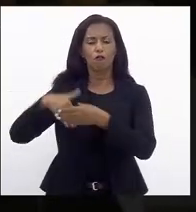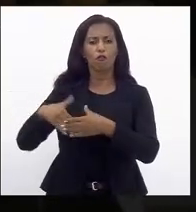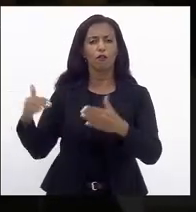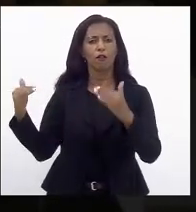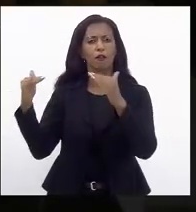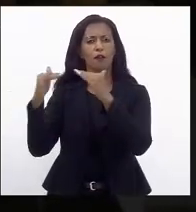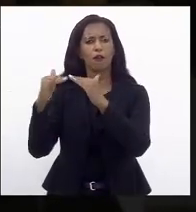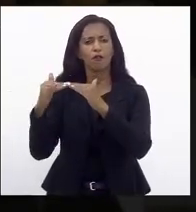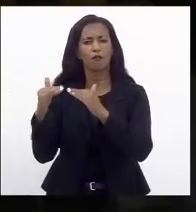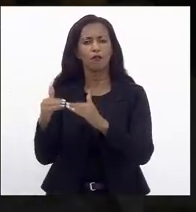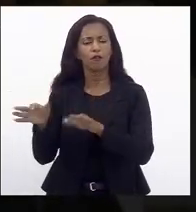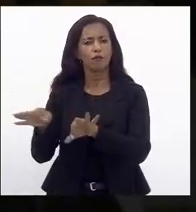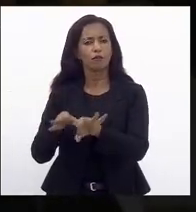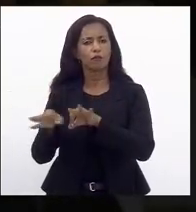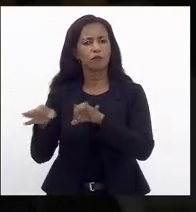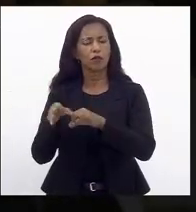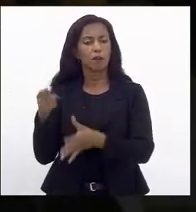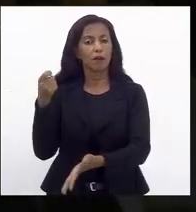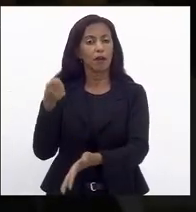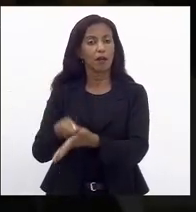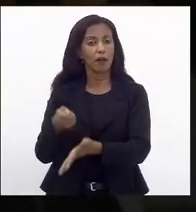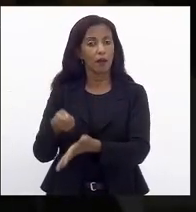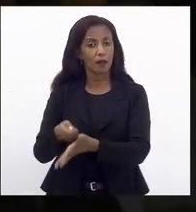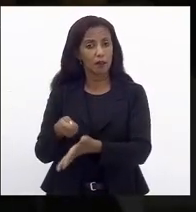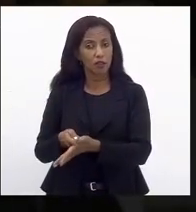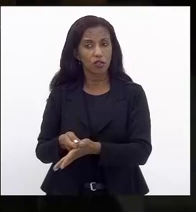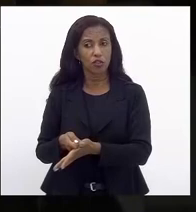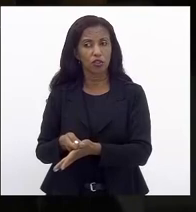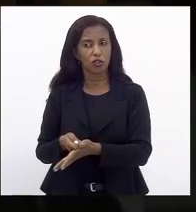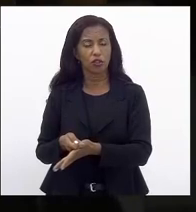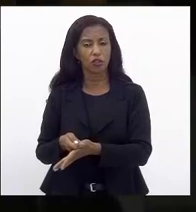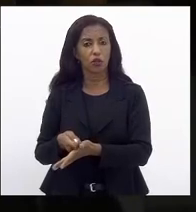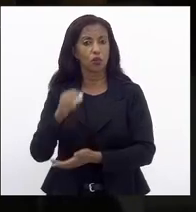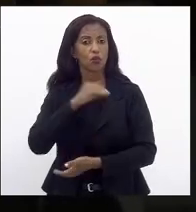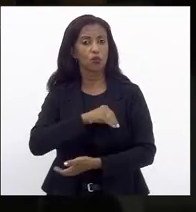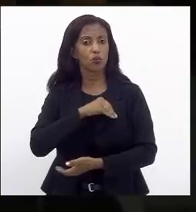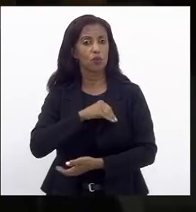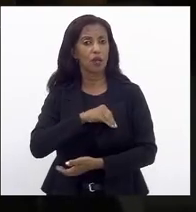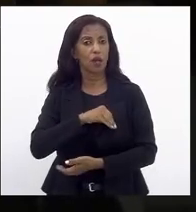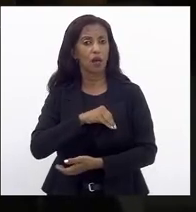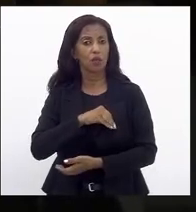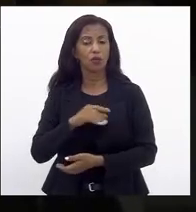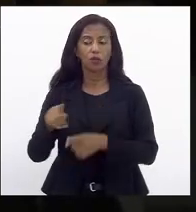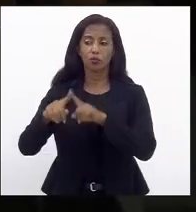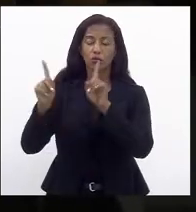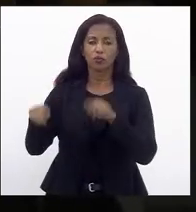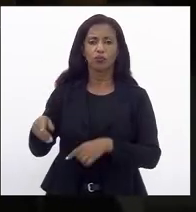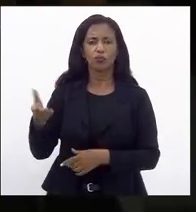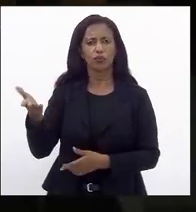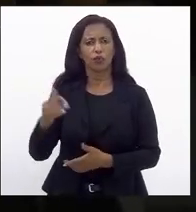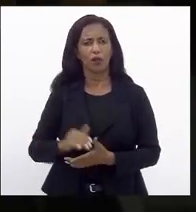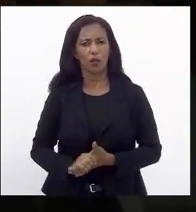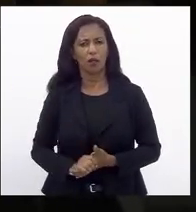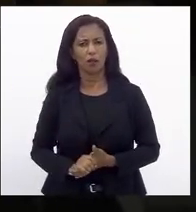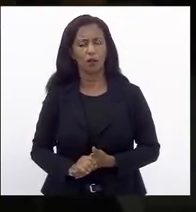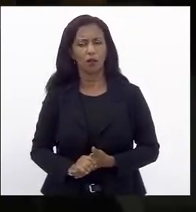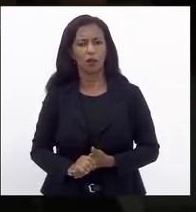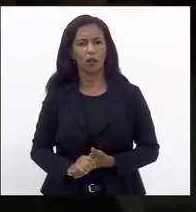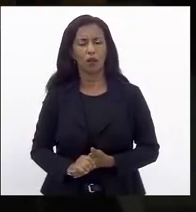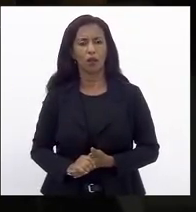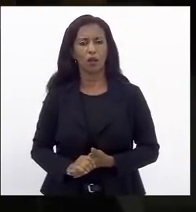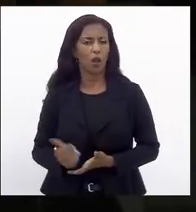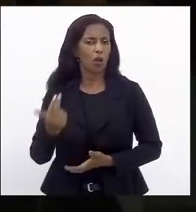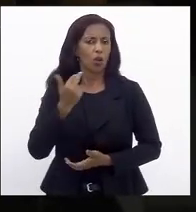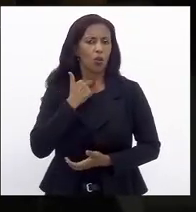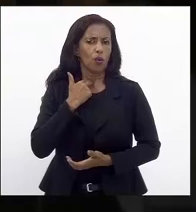a favor das medidas para garantir os salários dos Servidores e não é possível